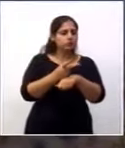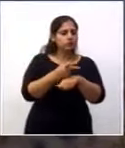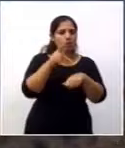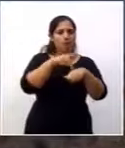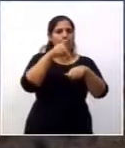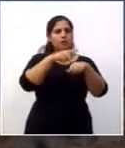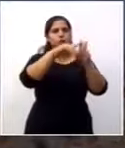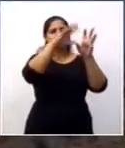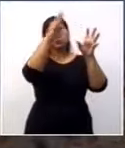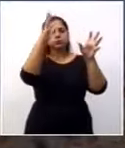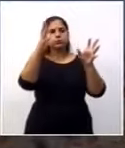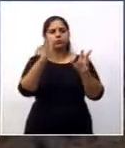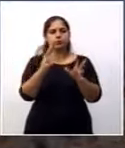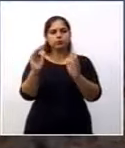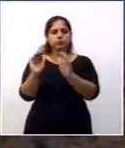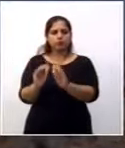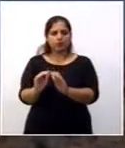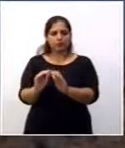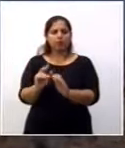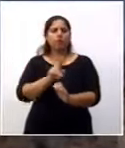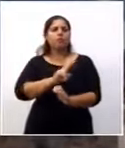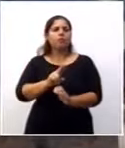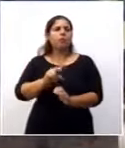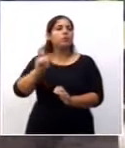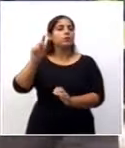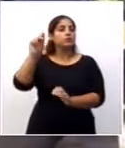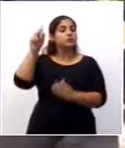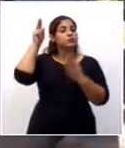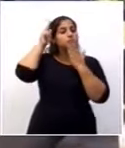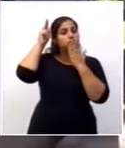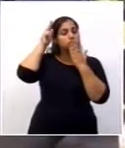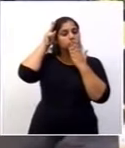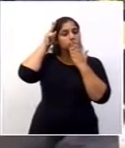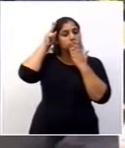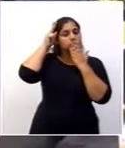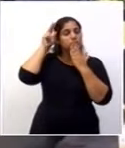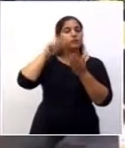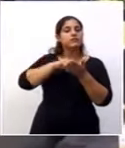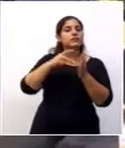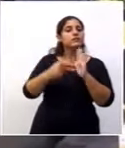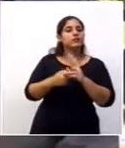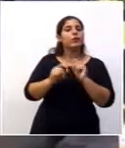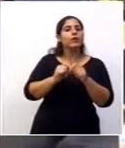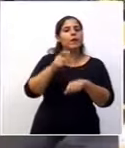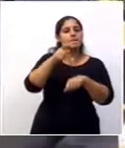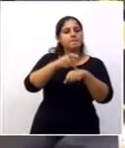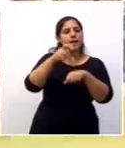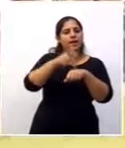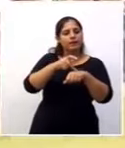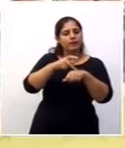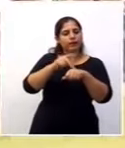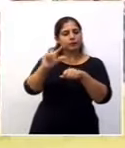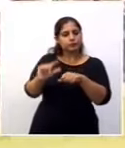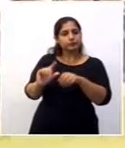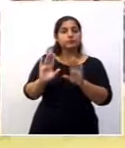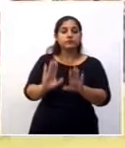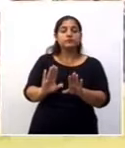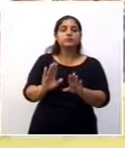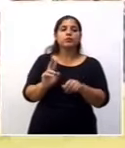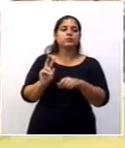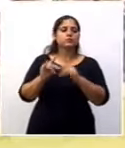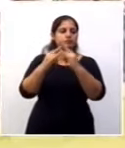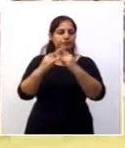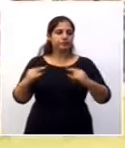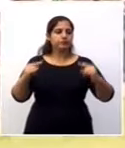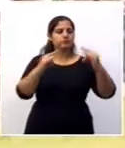enorme e outra menor, chamada pelos índios de Itacolomi, que quer dizer pedra menina. Eles acamparam, acenderam